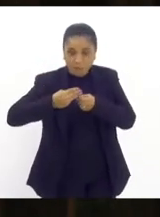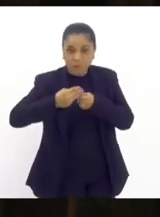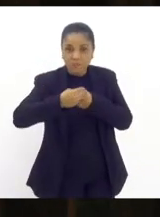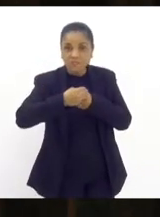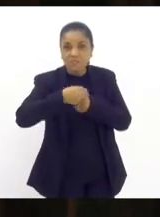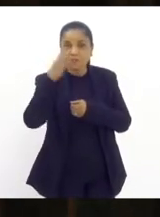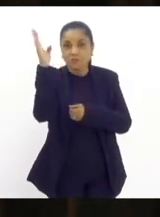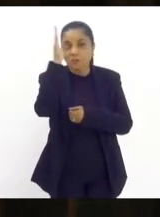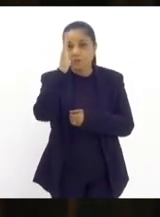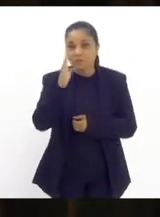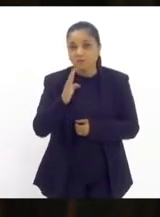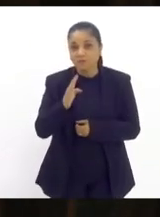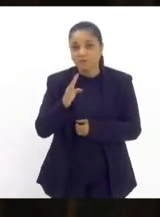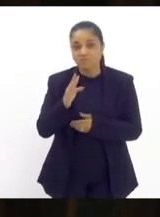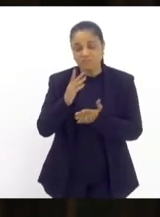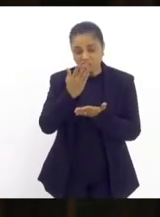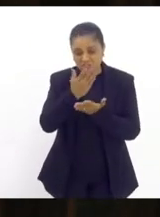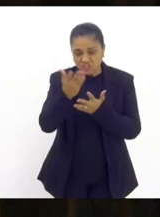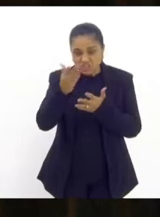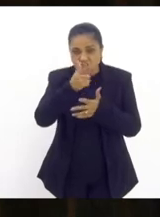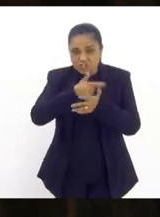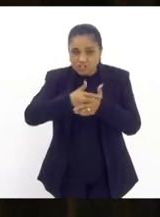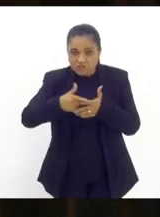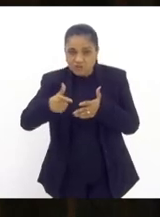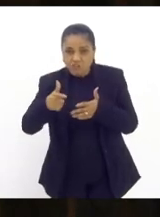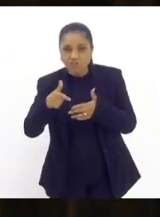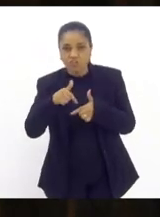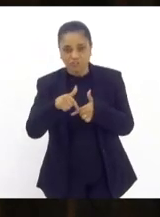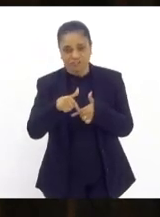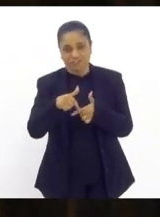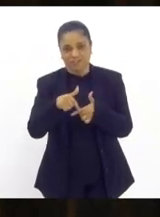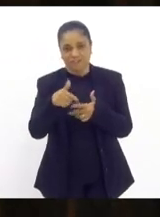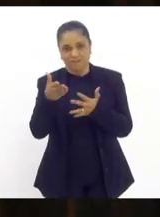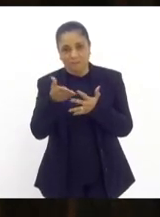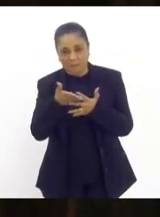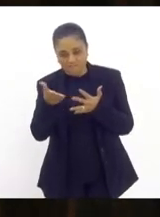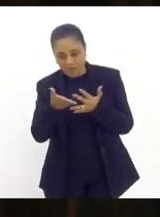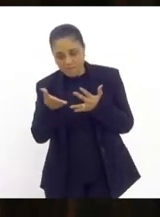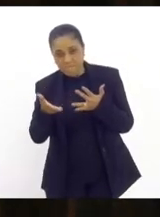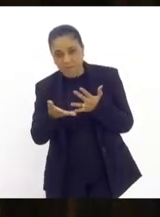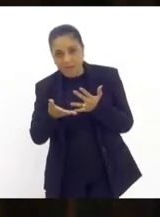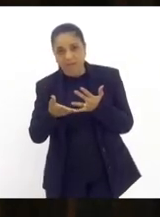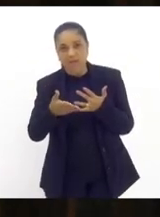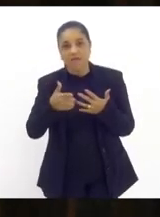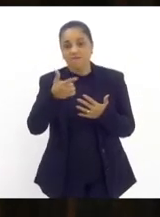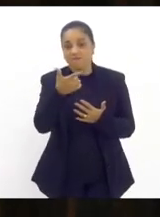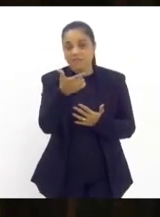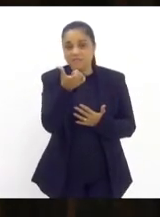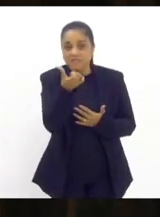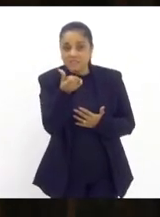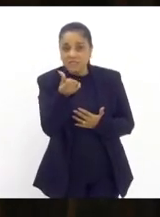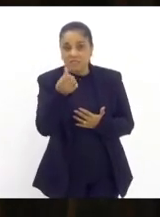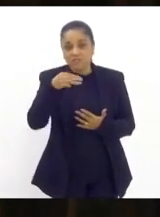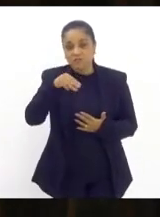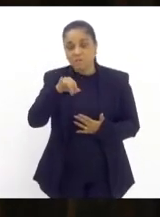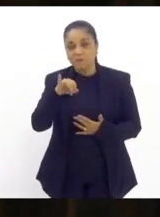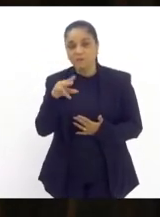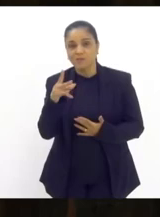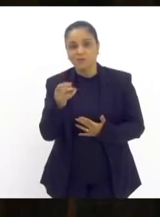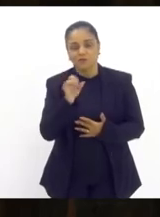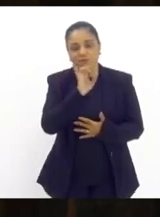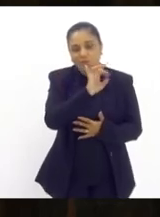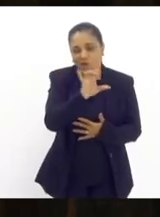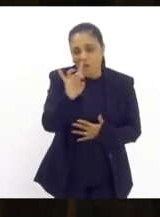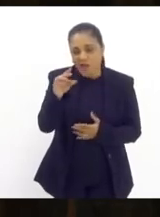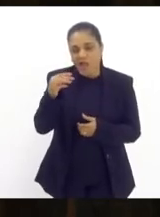dá um total de 26 mil reais 26 mil reais para a gente cuidar da segurança da nossas escolas